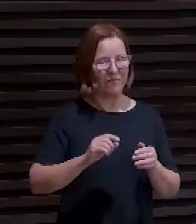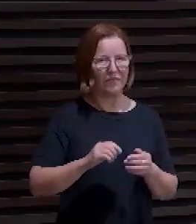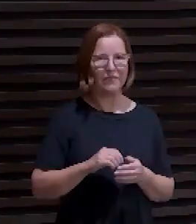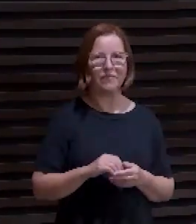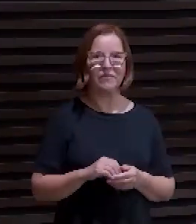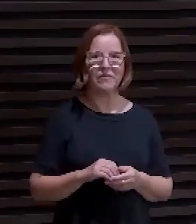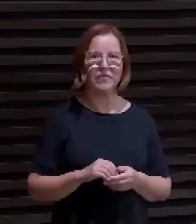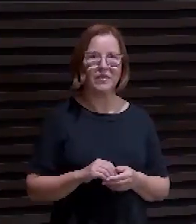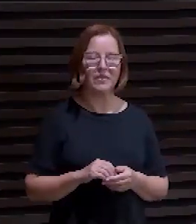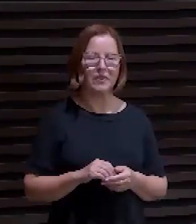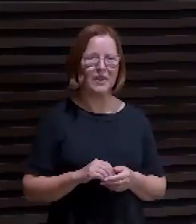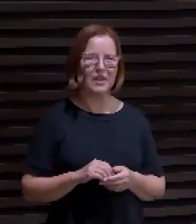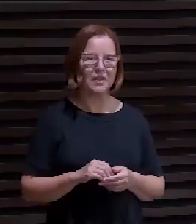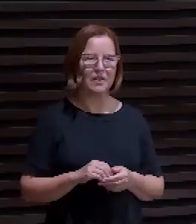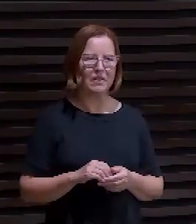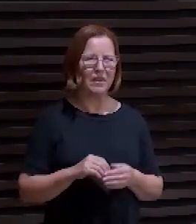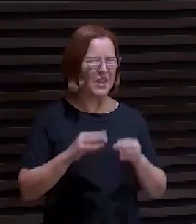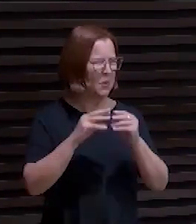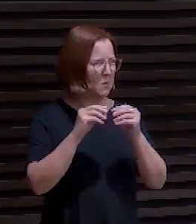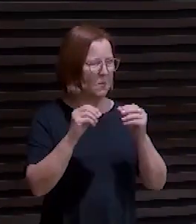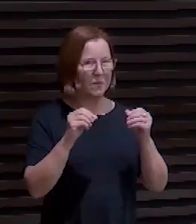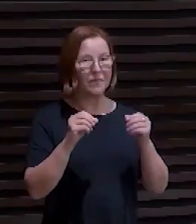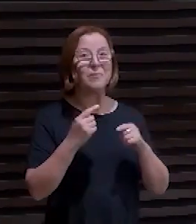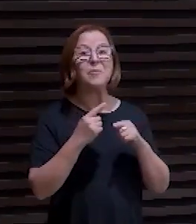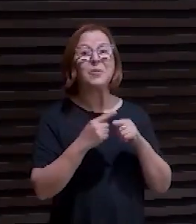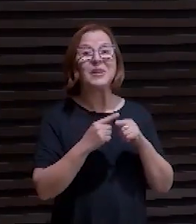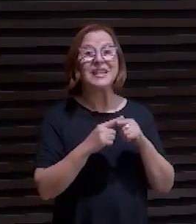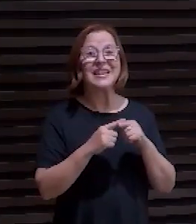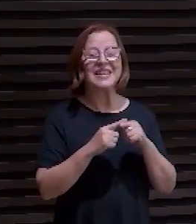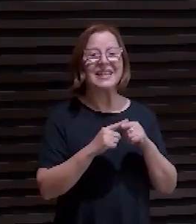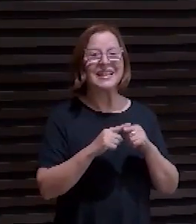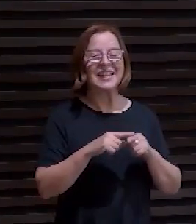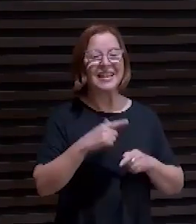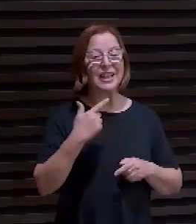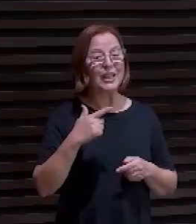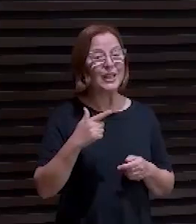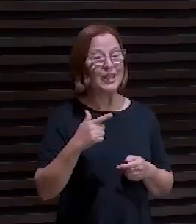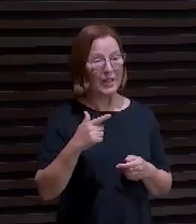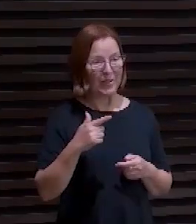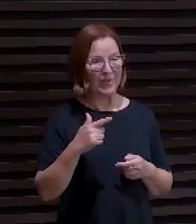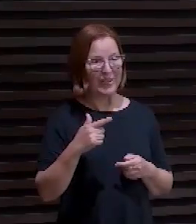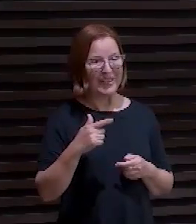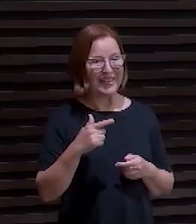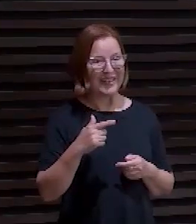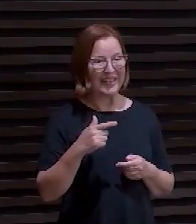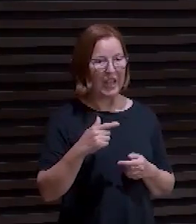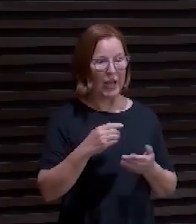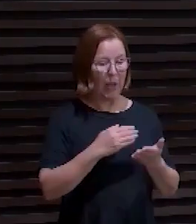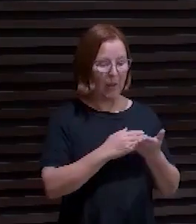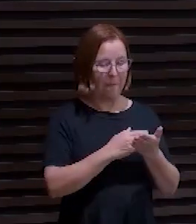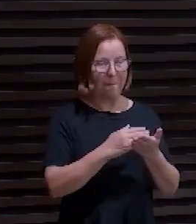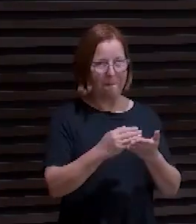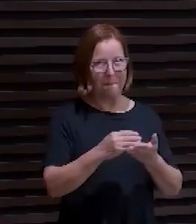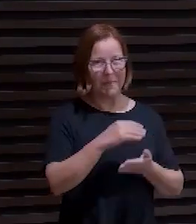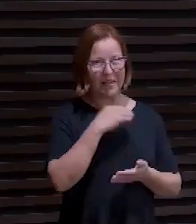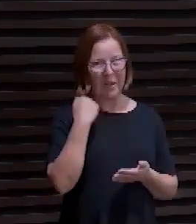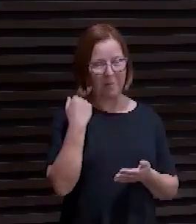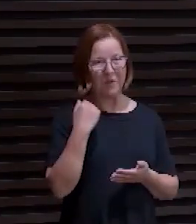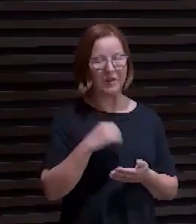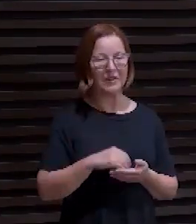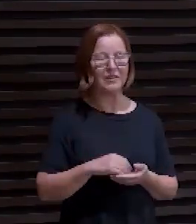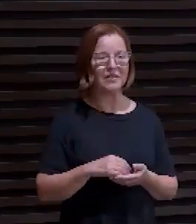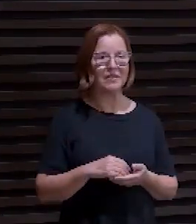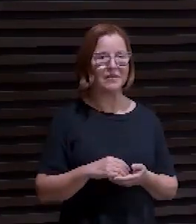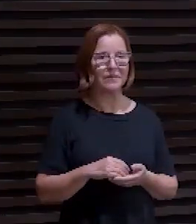Por que não apodreceu? Porque ele não tinha o princípio da morte dentro dele. Ele, para